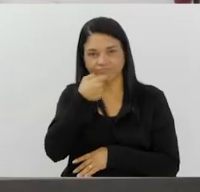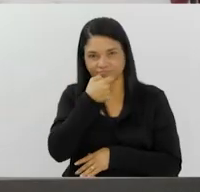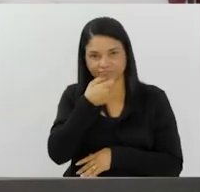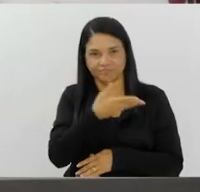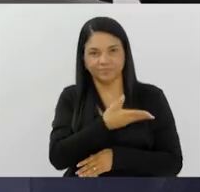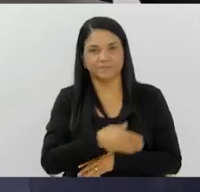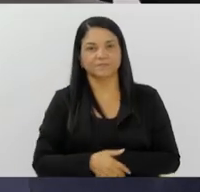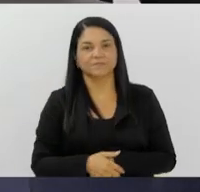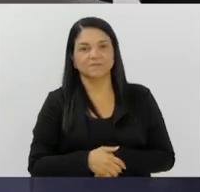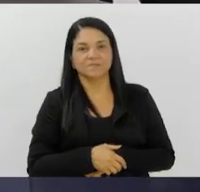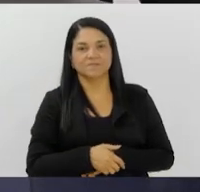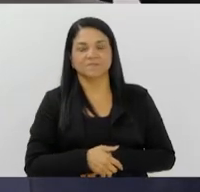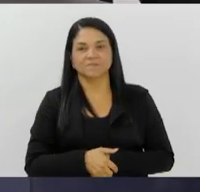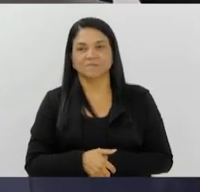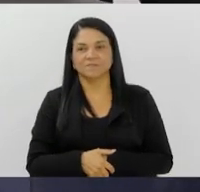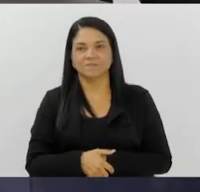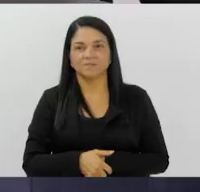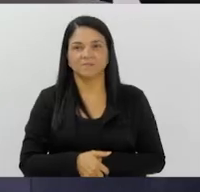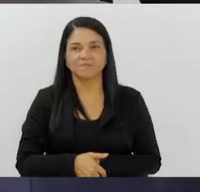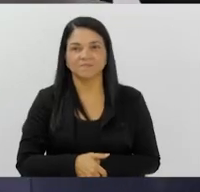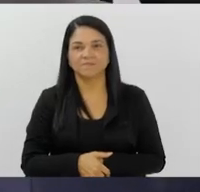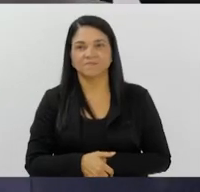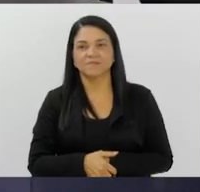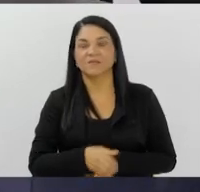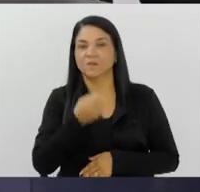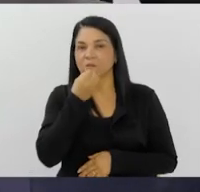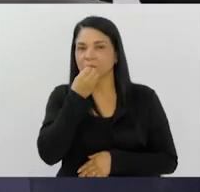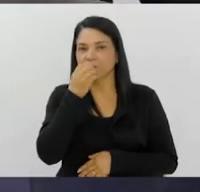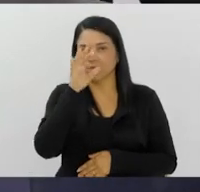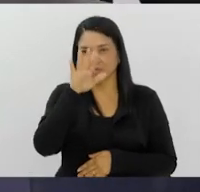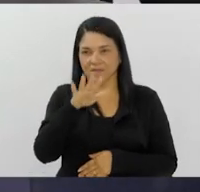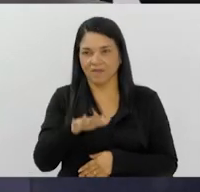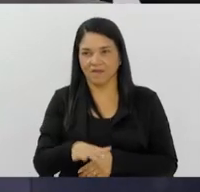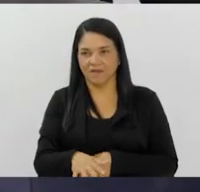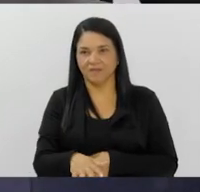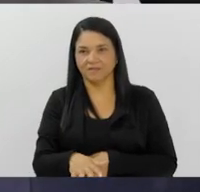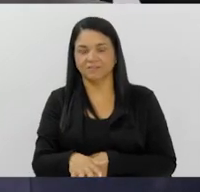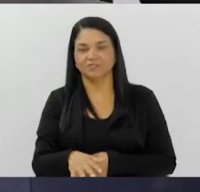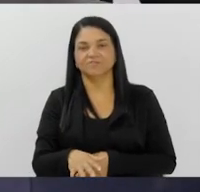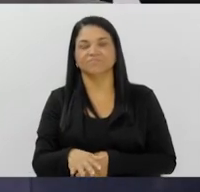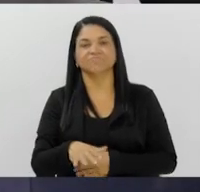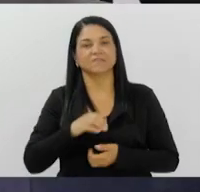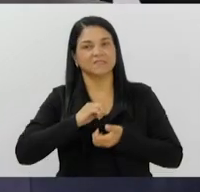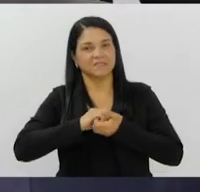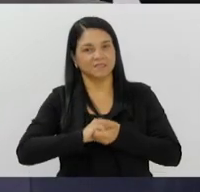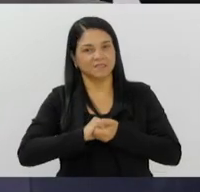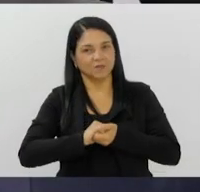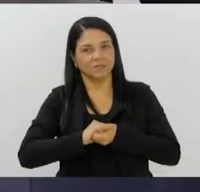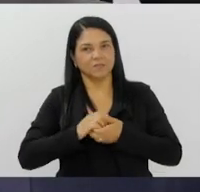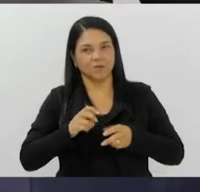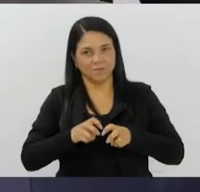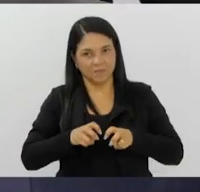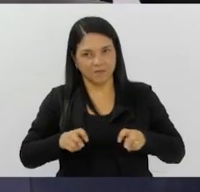Almeida Eh boa tarde uma saudação aqui à